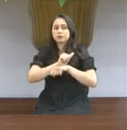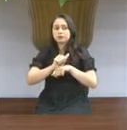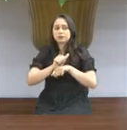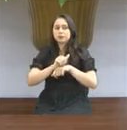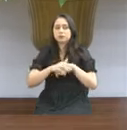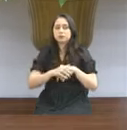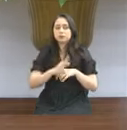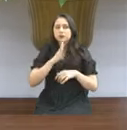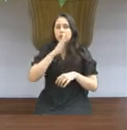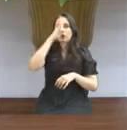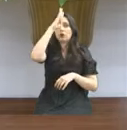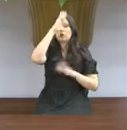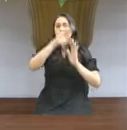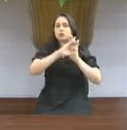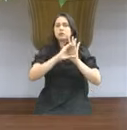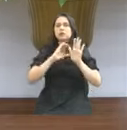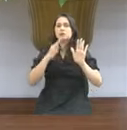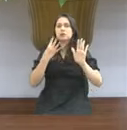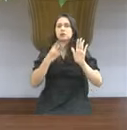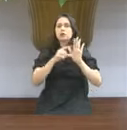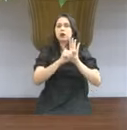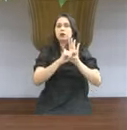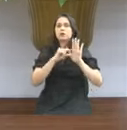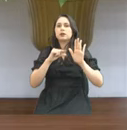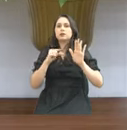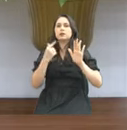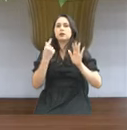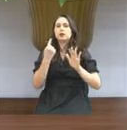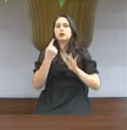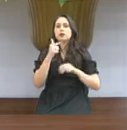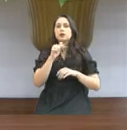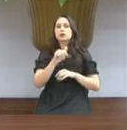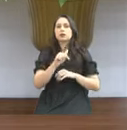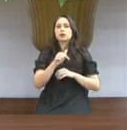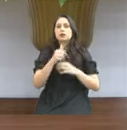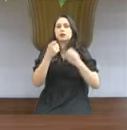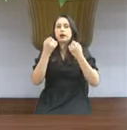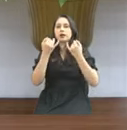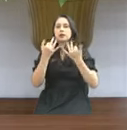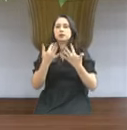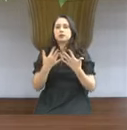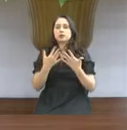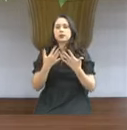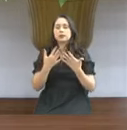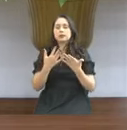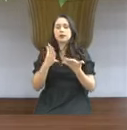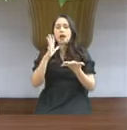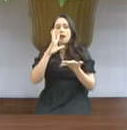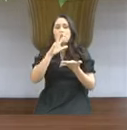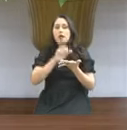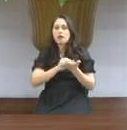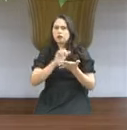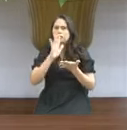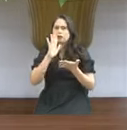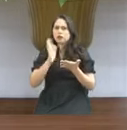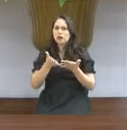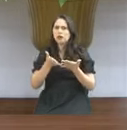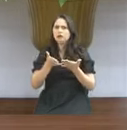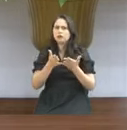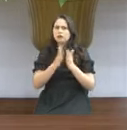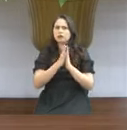Romanos capítulo 4 e o versículo 17 diz, como está escrito.